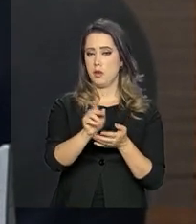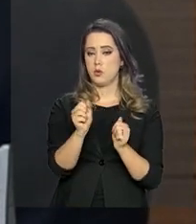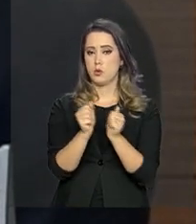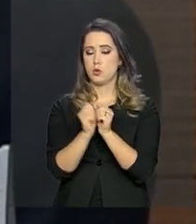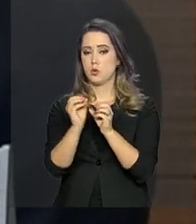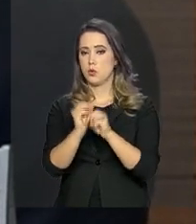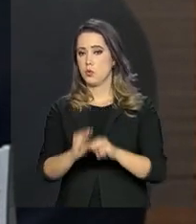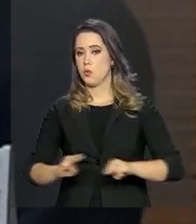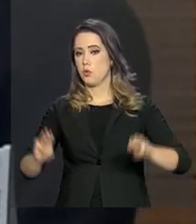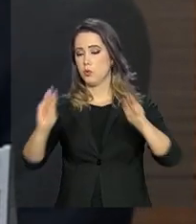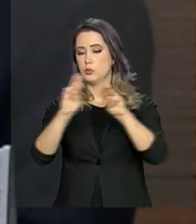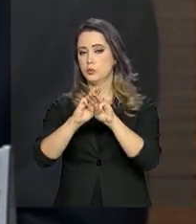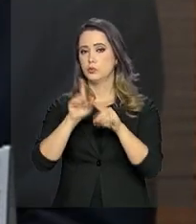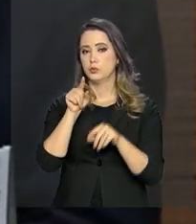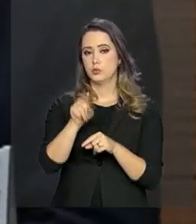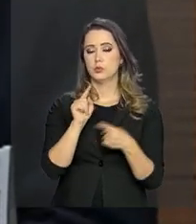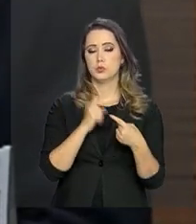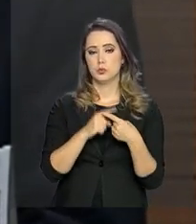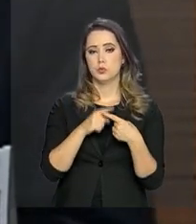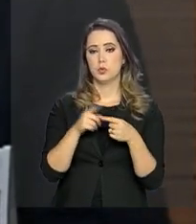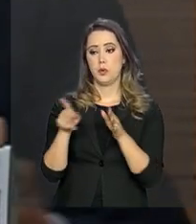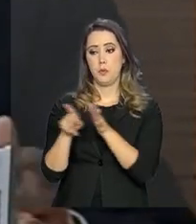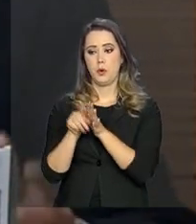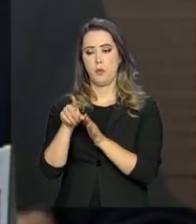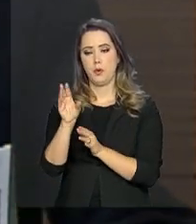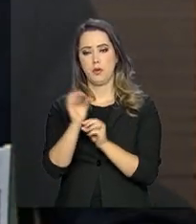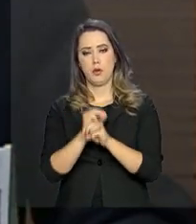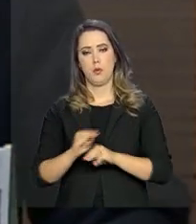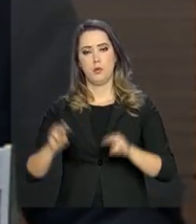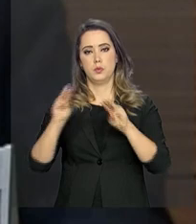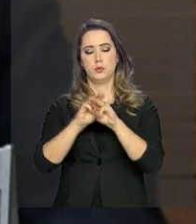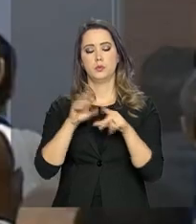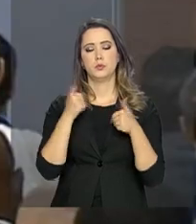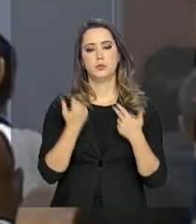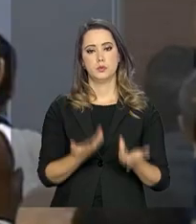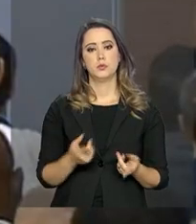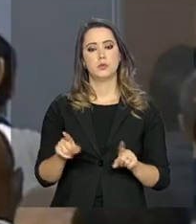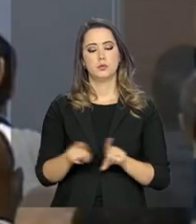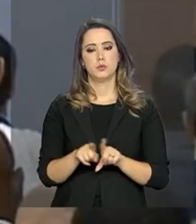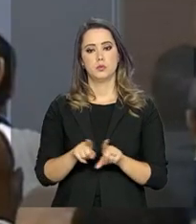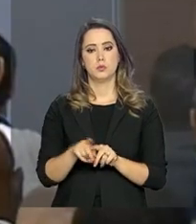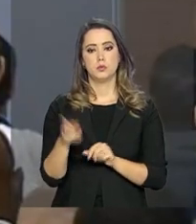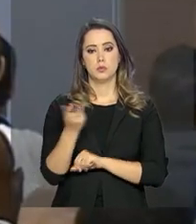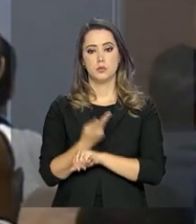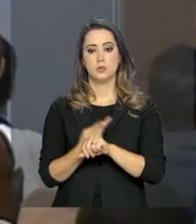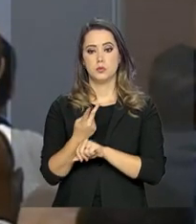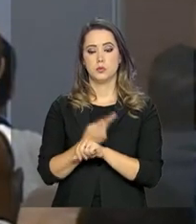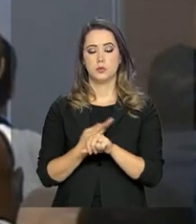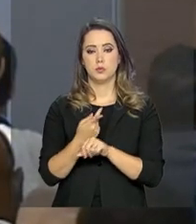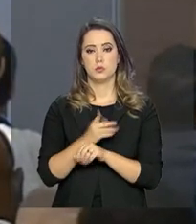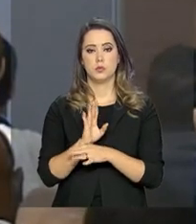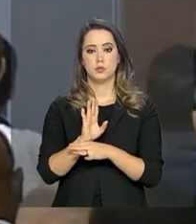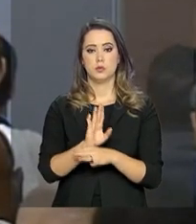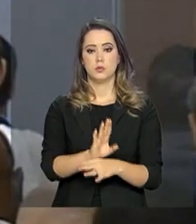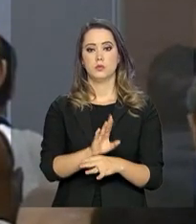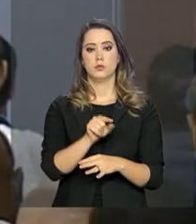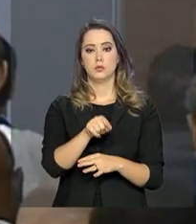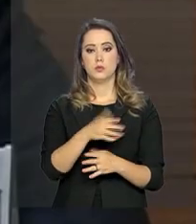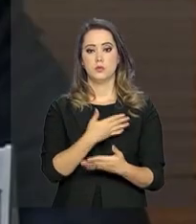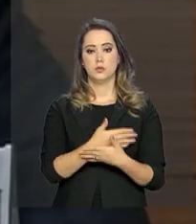já que esta é a agenda da onu e também corremos e buscamos também contribuir para